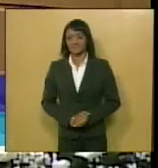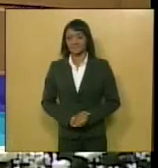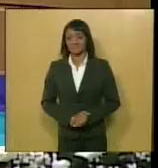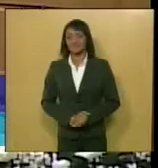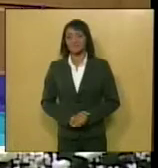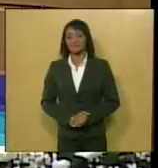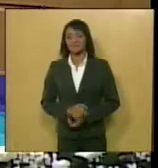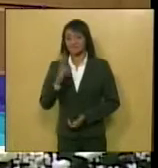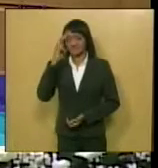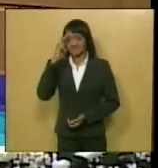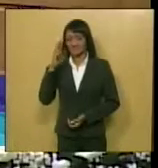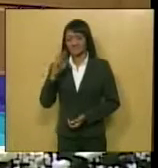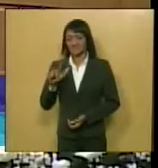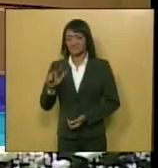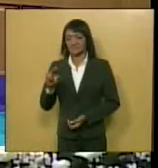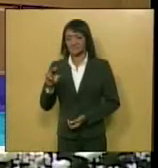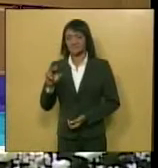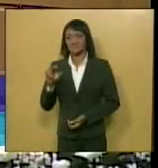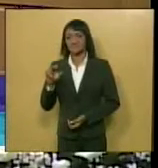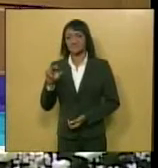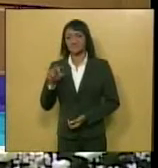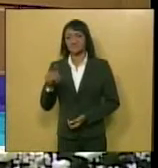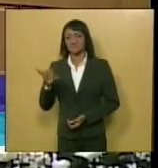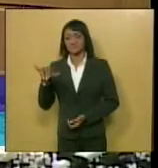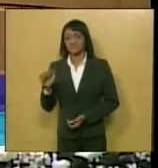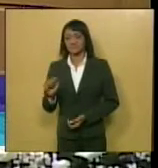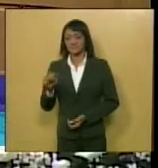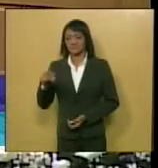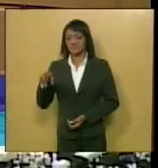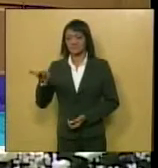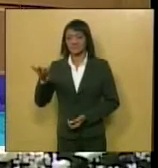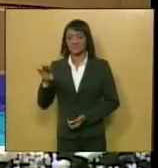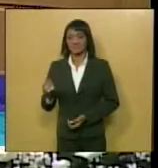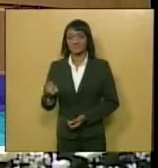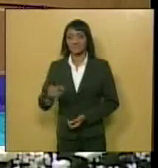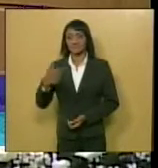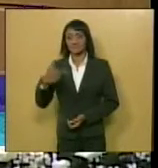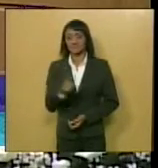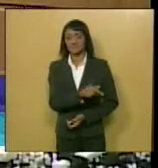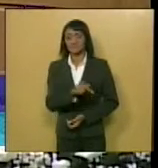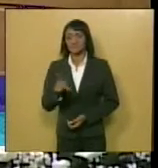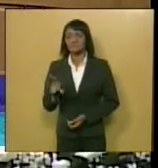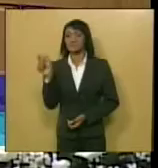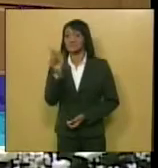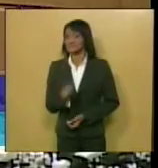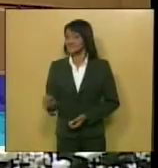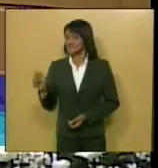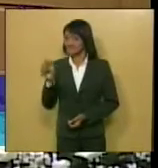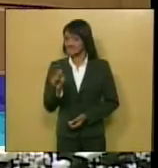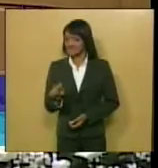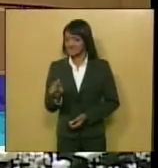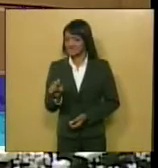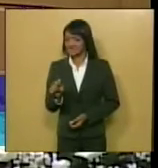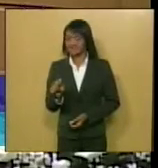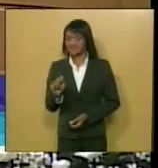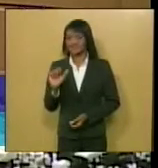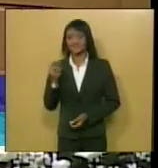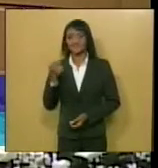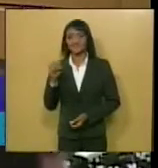a senhora Luzia Nascimento, vice-presidente da Associação Sergipana de